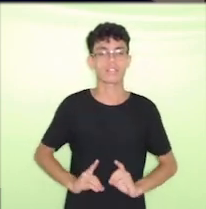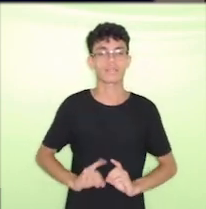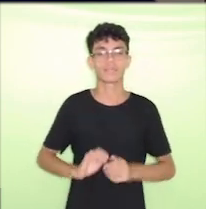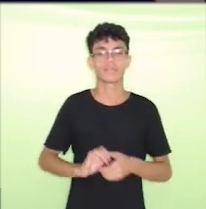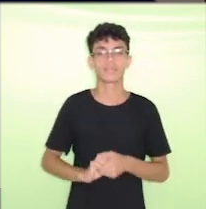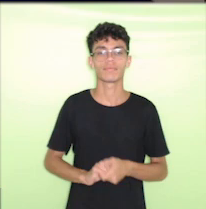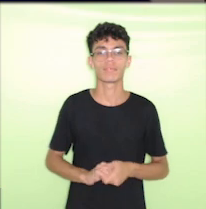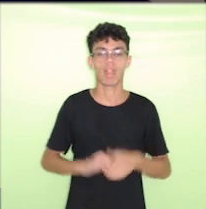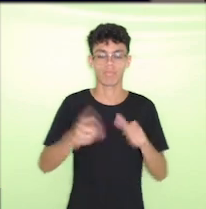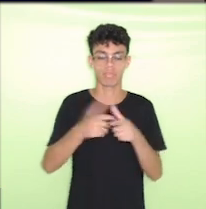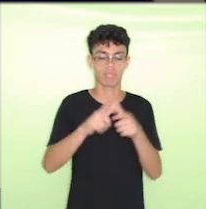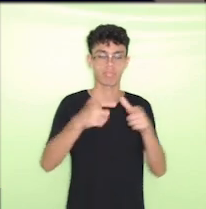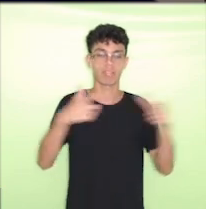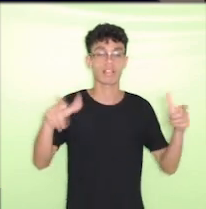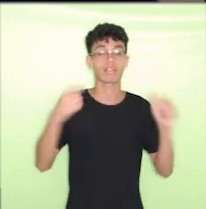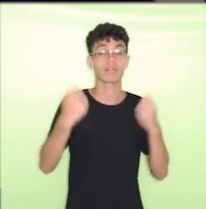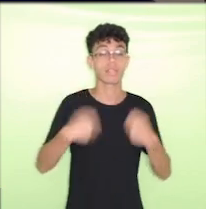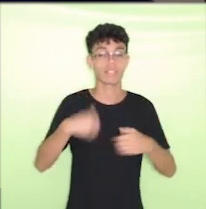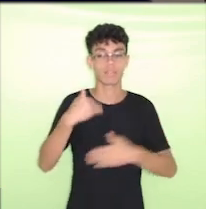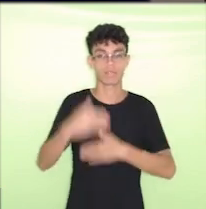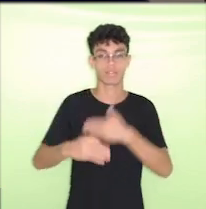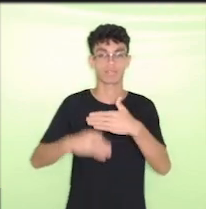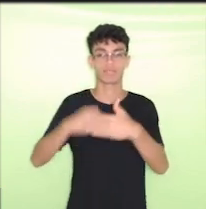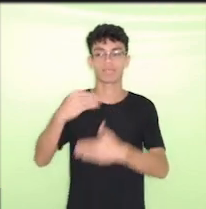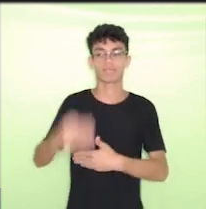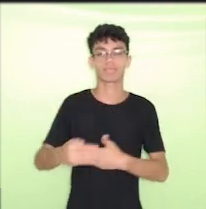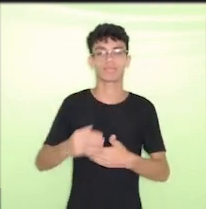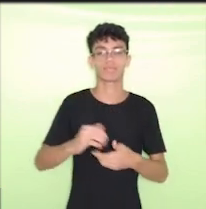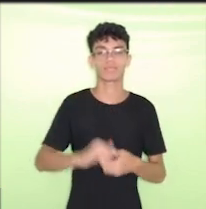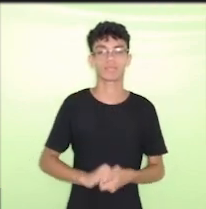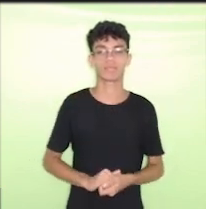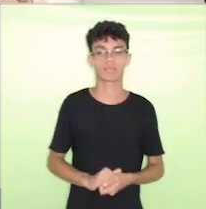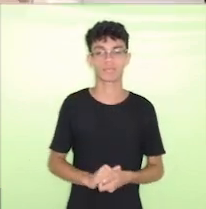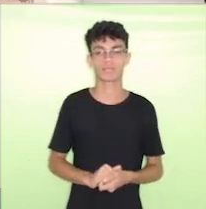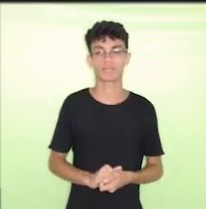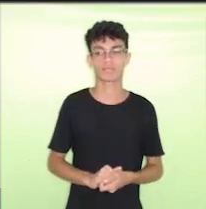dará a dimensão necessária para prosseguir.